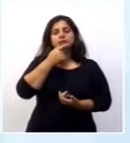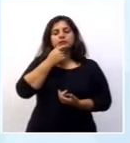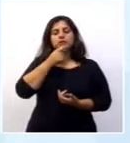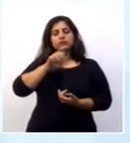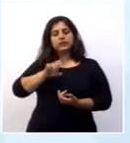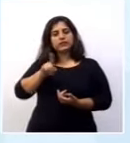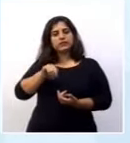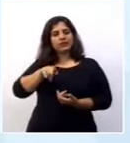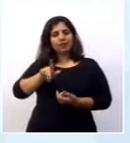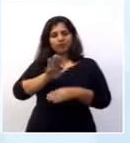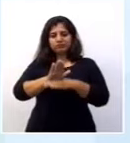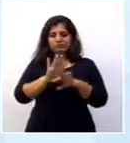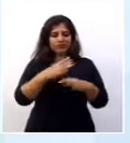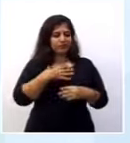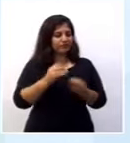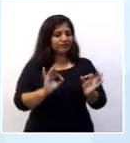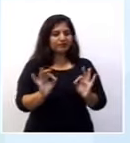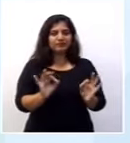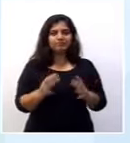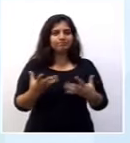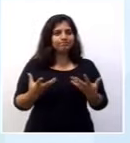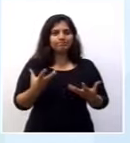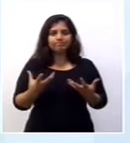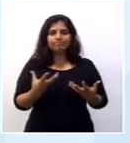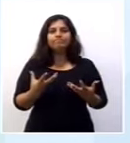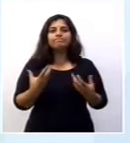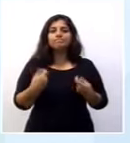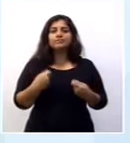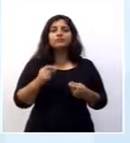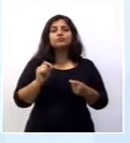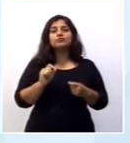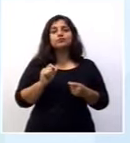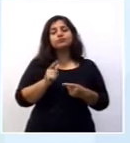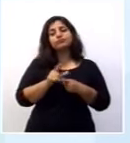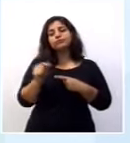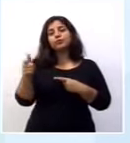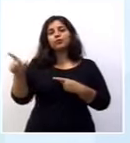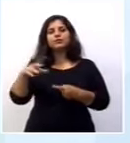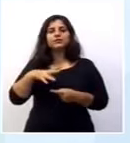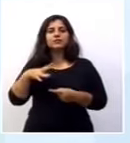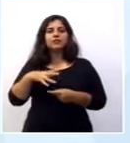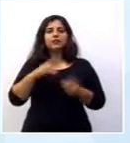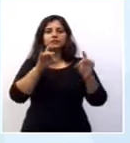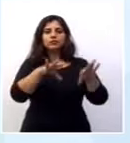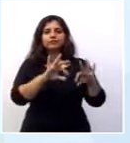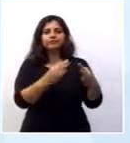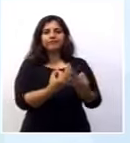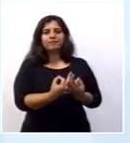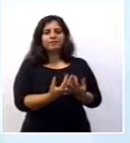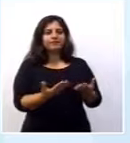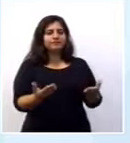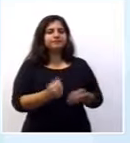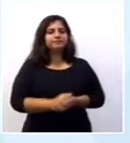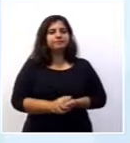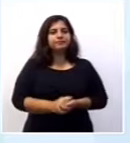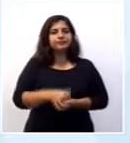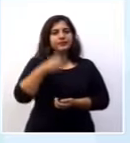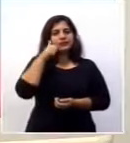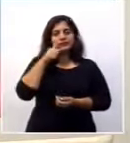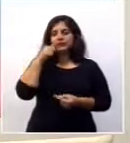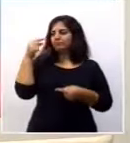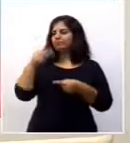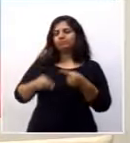como manter os seus filhos, então, né, ele simplesmente foi para outra cidade, deixando todos lá. Noêmia não